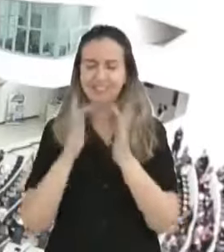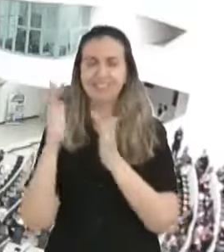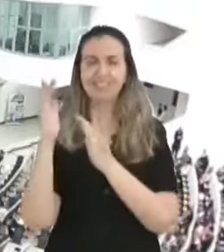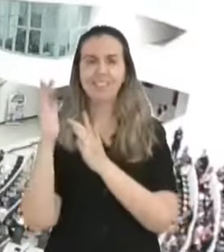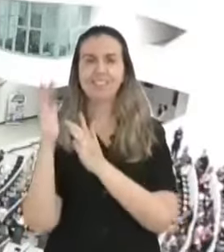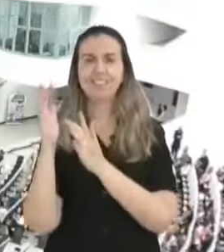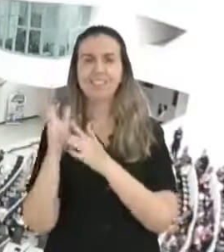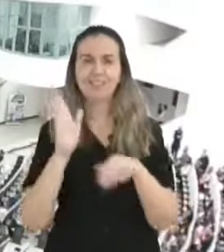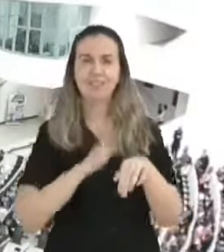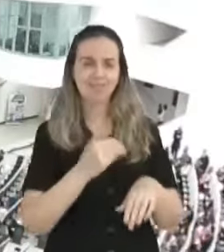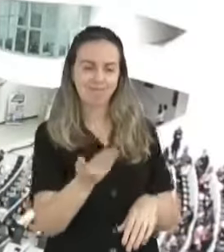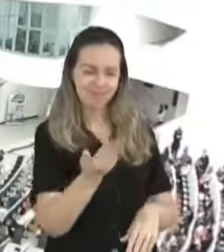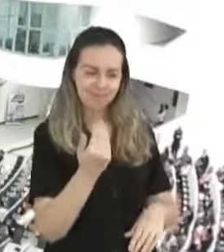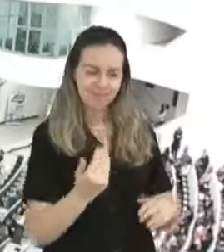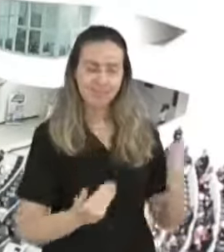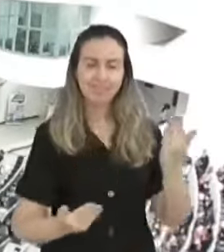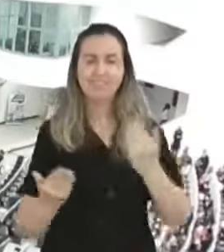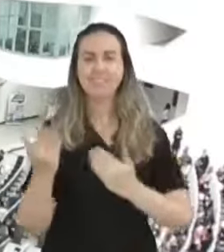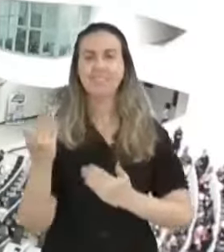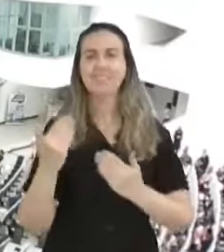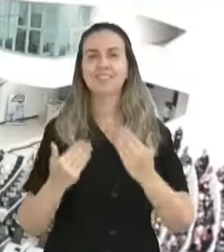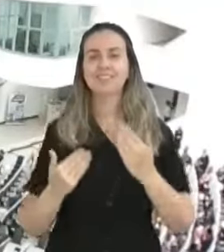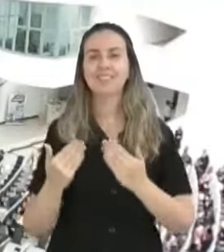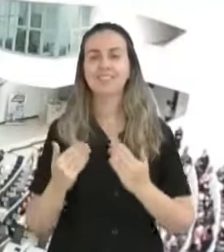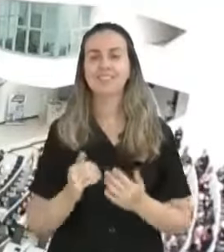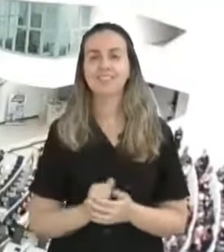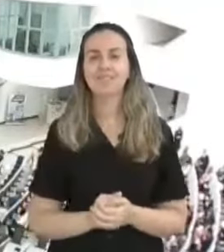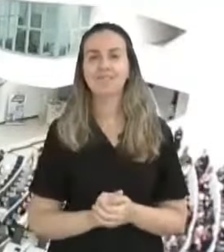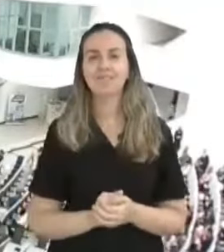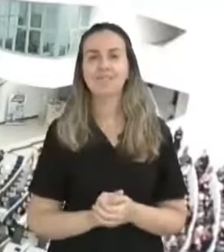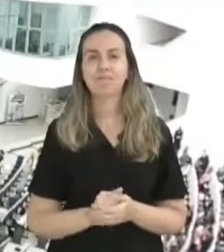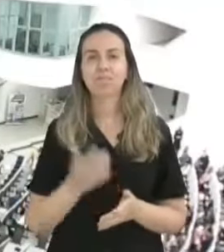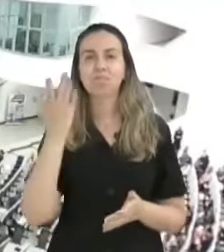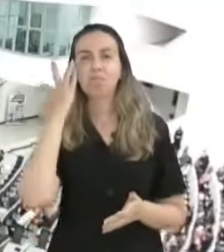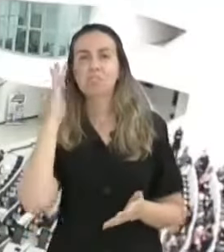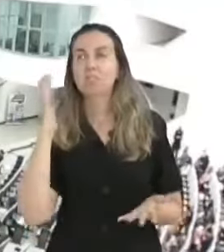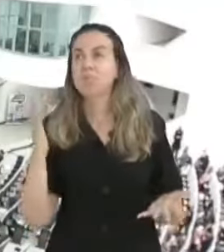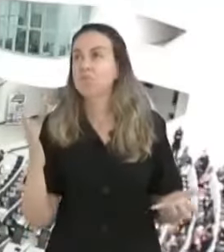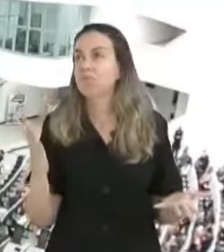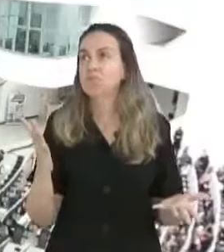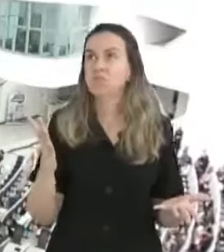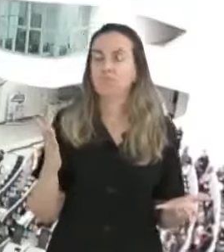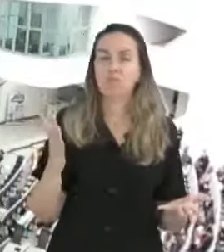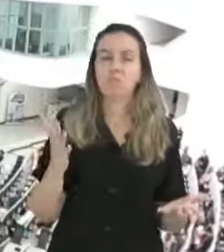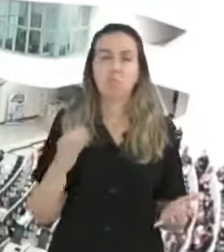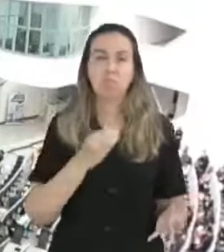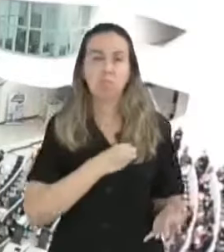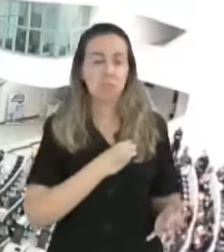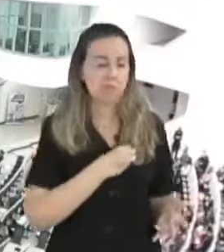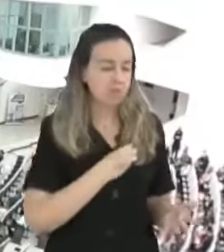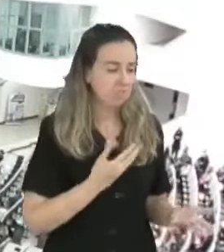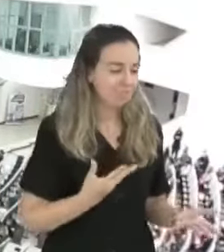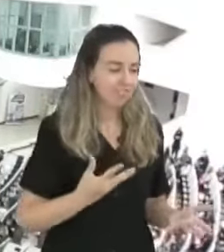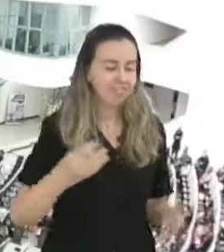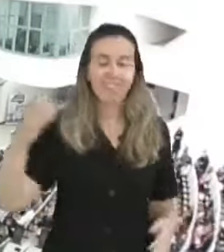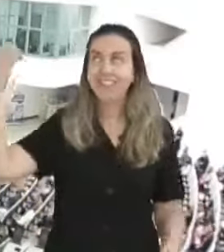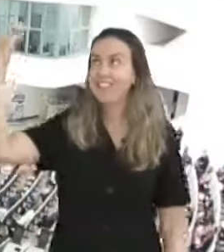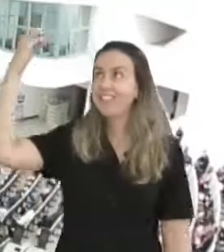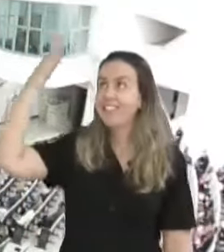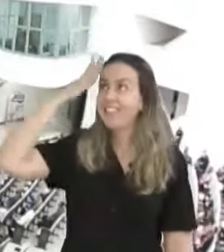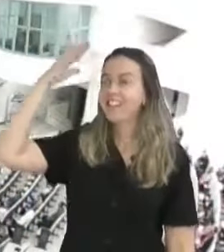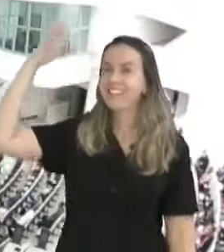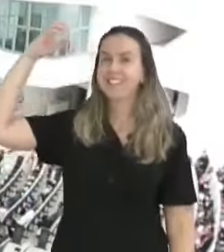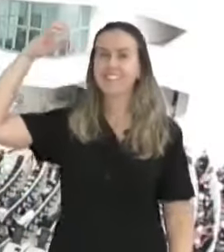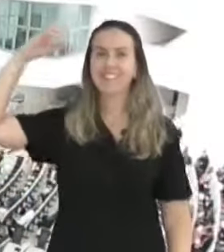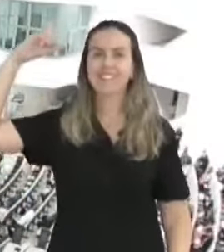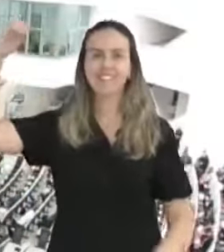Cristo? Venha. Não importa o tamanho dos seus erros, a graça de Deus é maior do que os